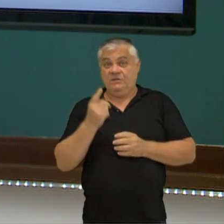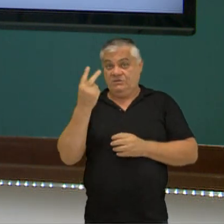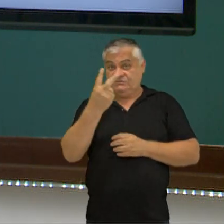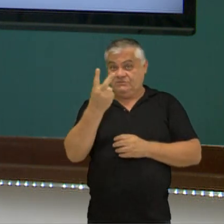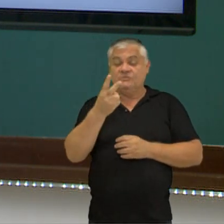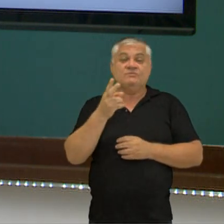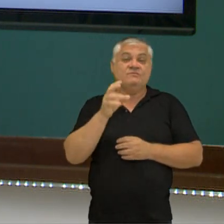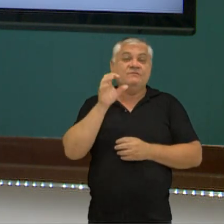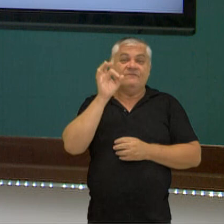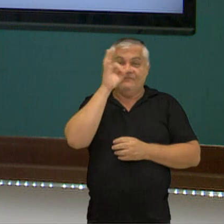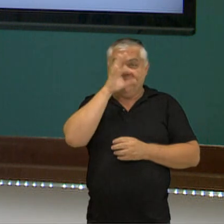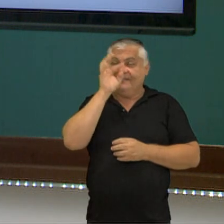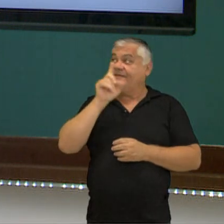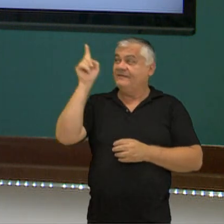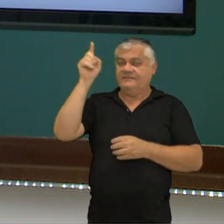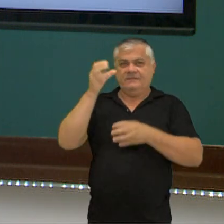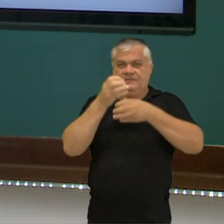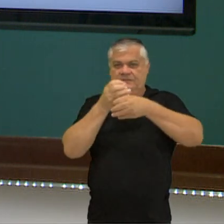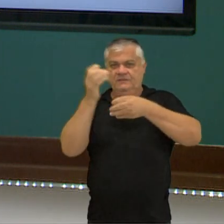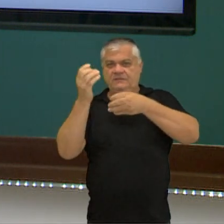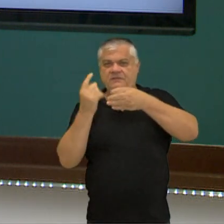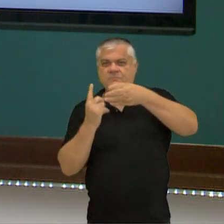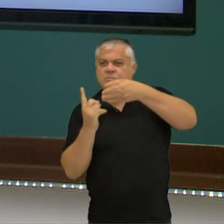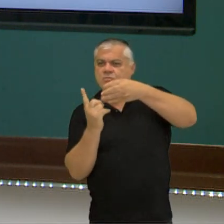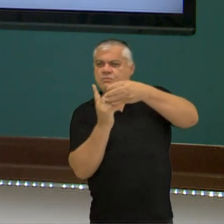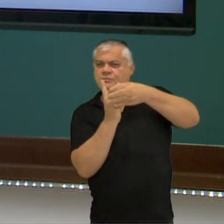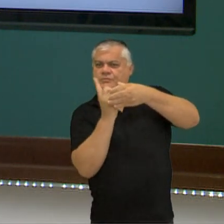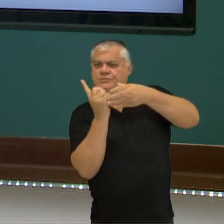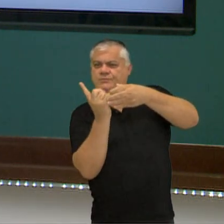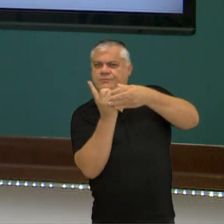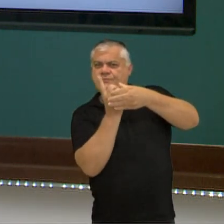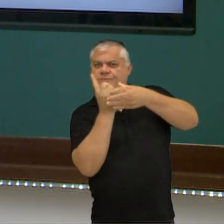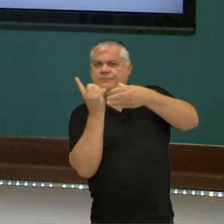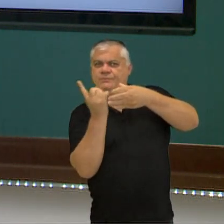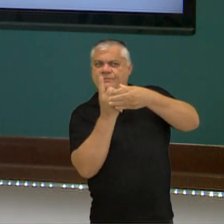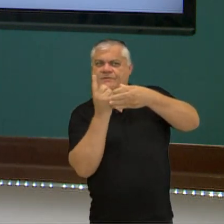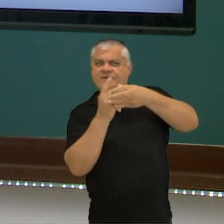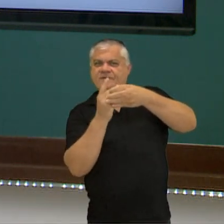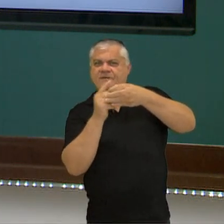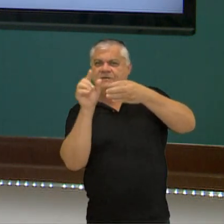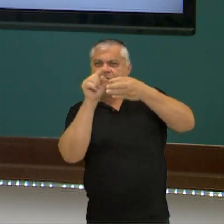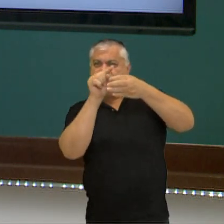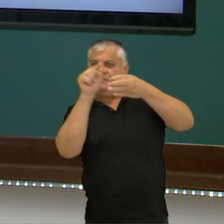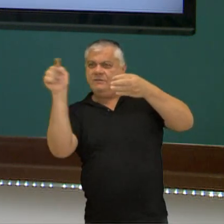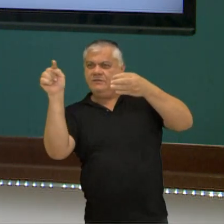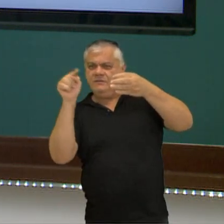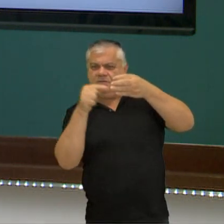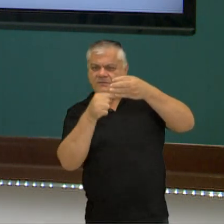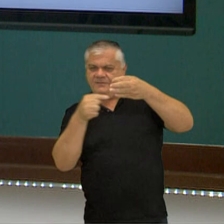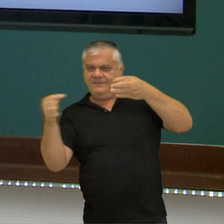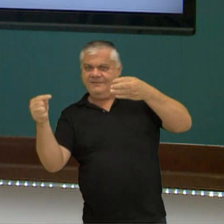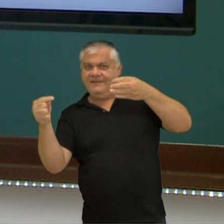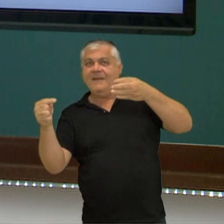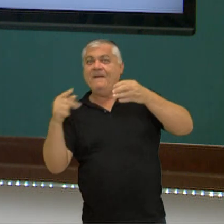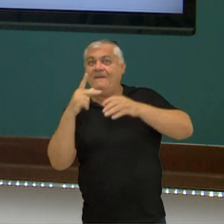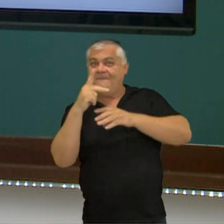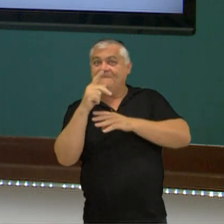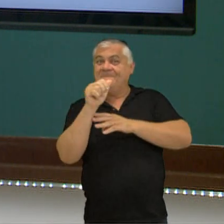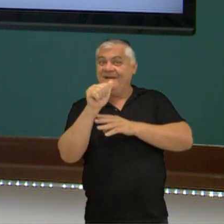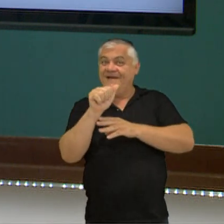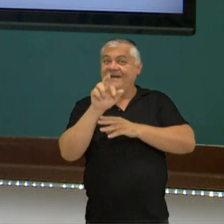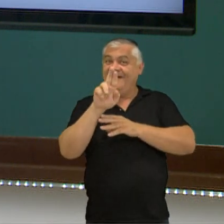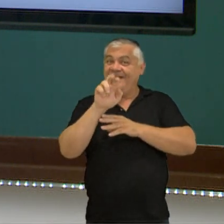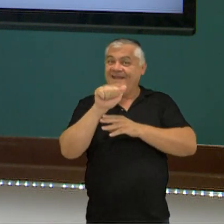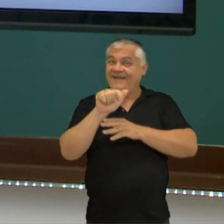aqui também, ele vai estar girando, que figura que forma aqui? Agora não é um quadrado, né? É um